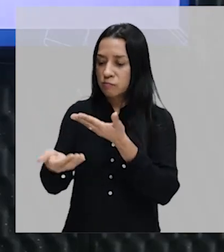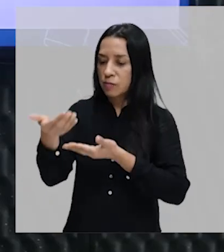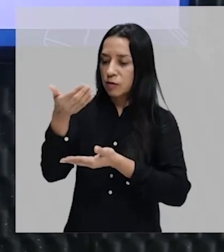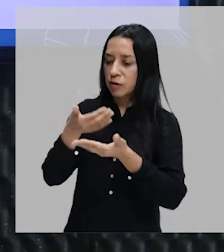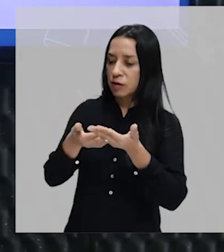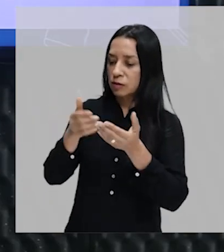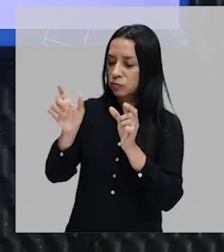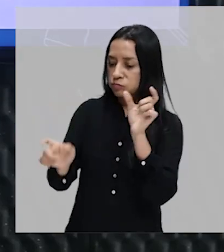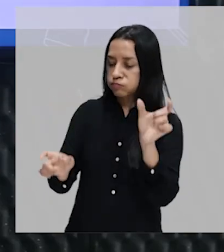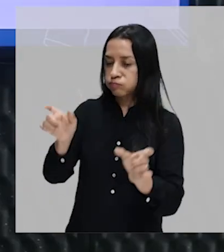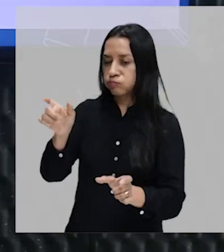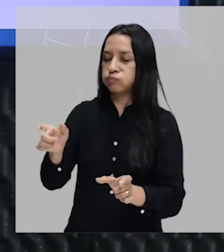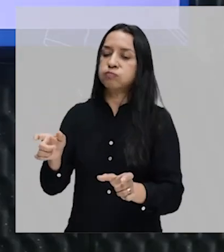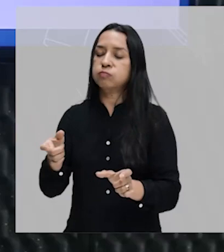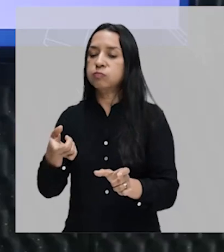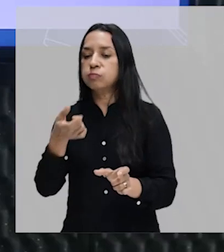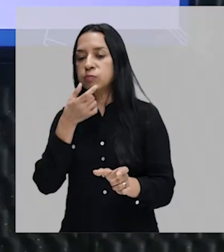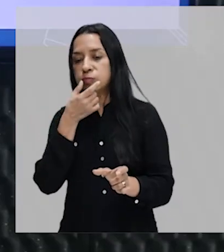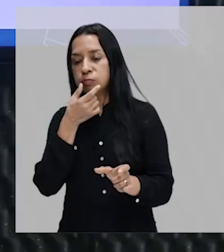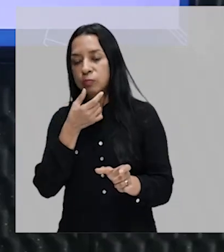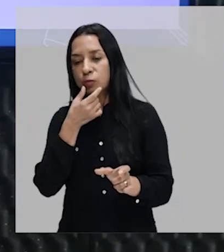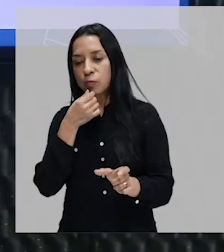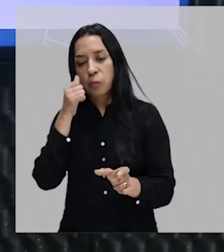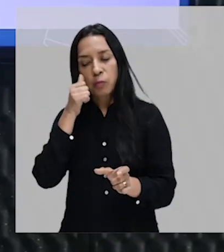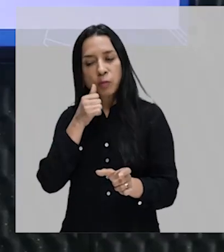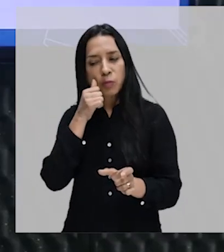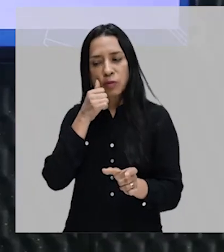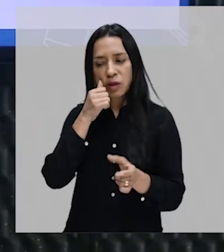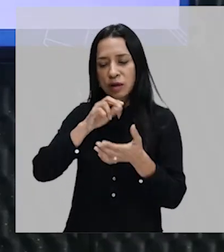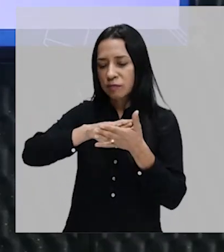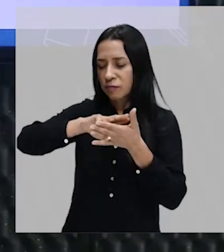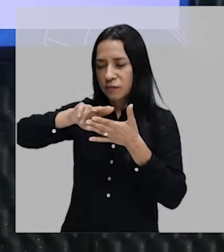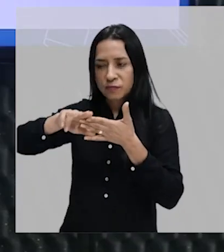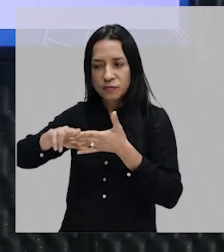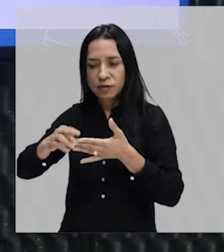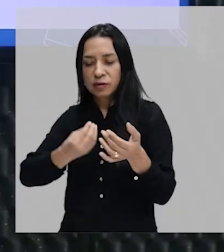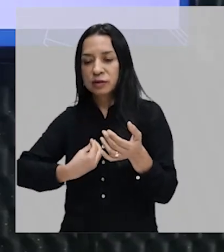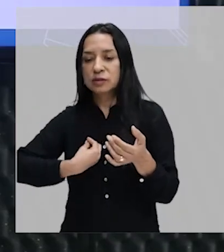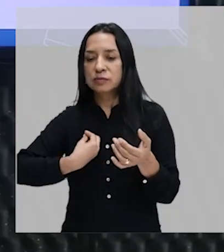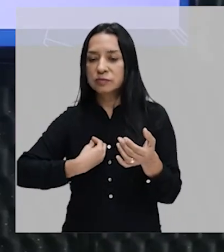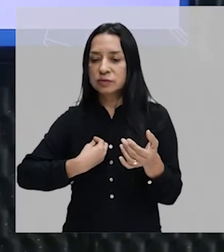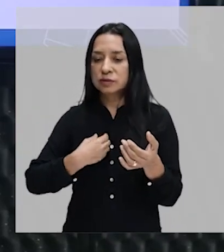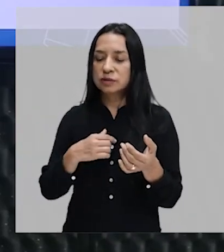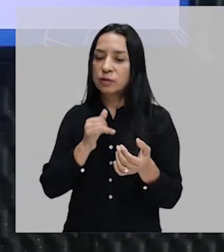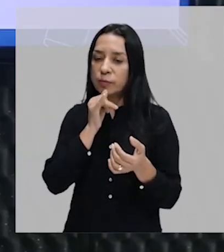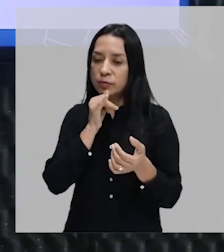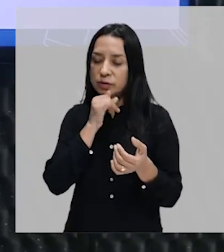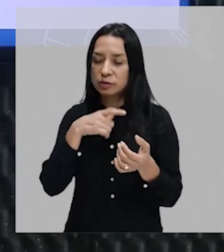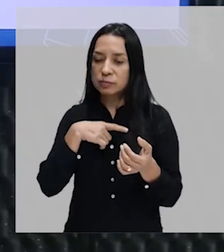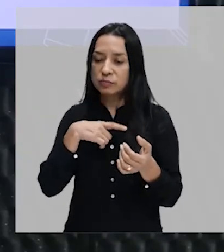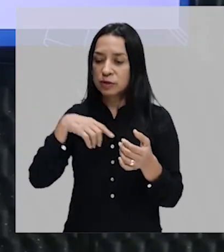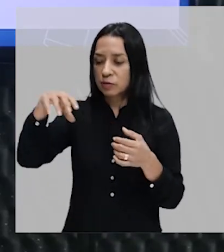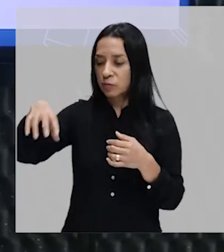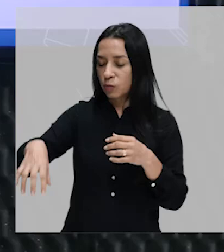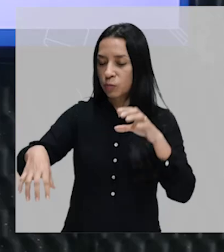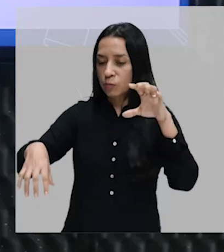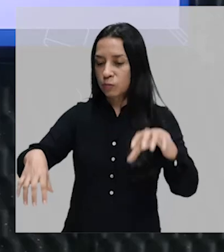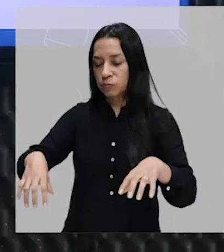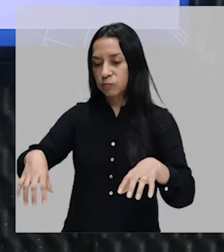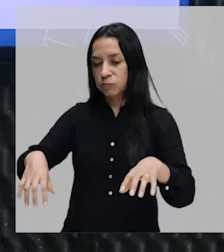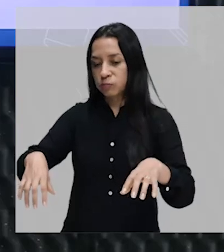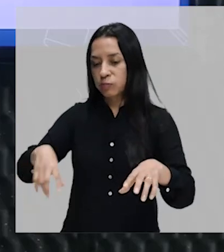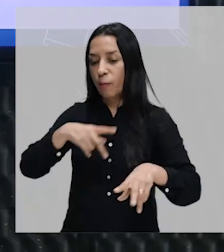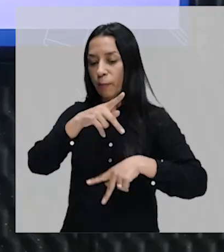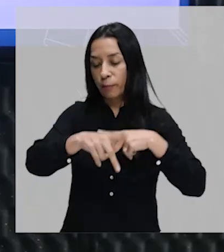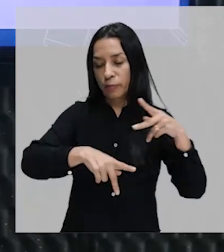ela tem que ser selecionada, porque vamos imaginar, eu tenho seres vivos aqui, um conjunto de indivíduos da mesma espécie, numa